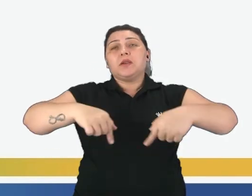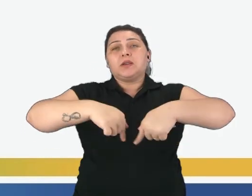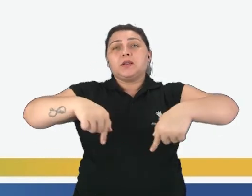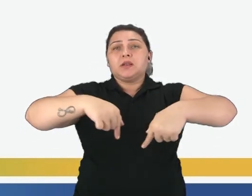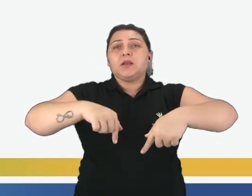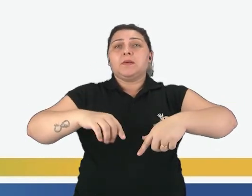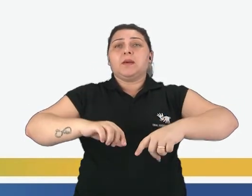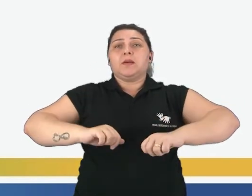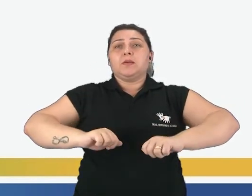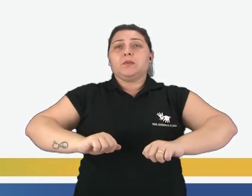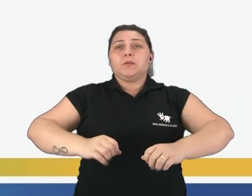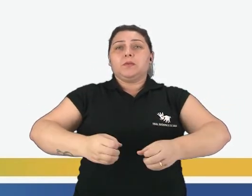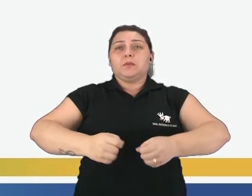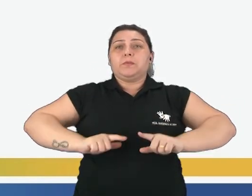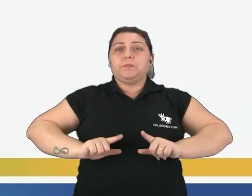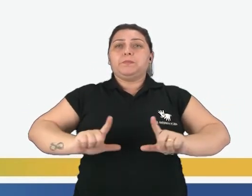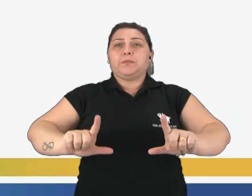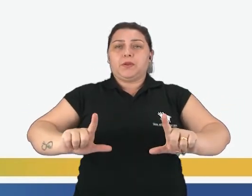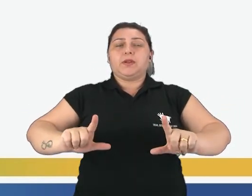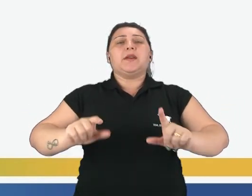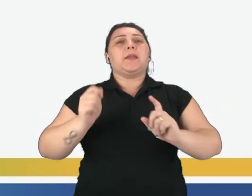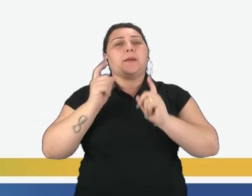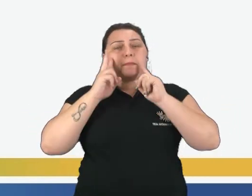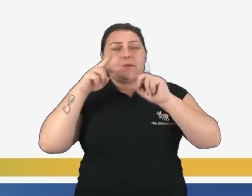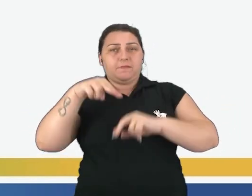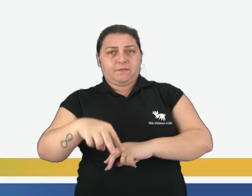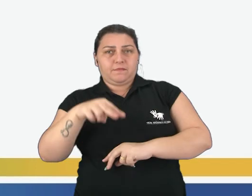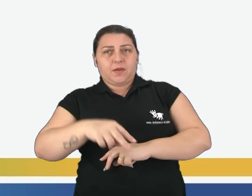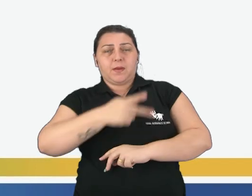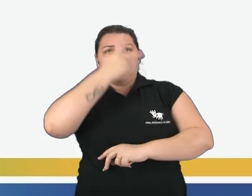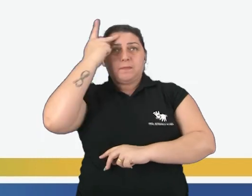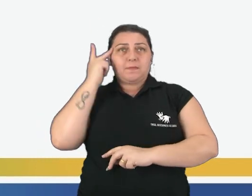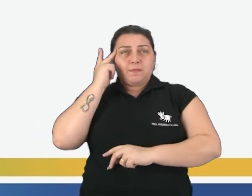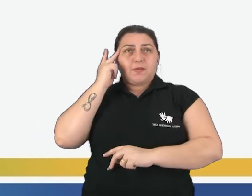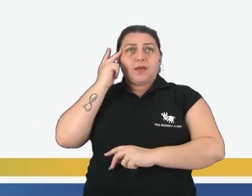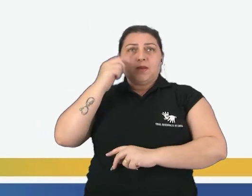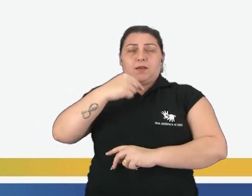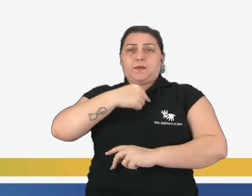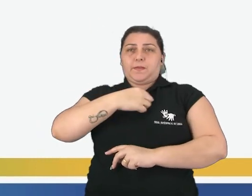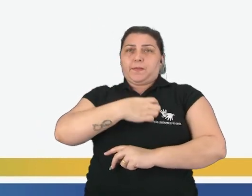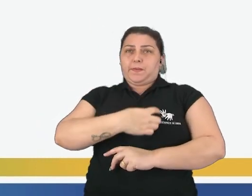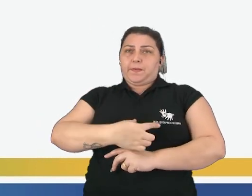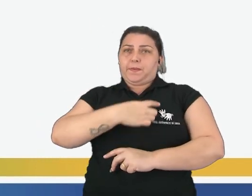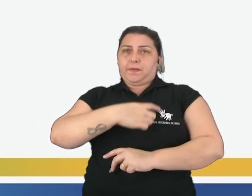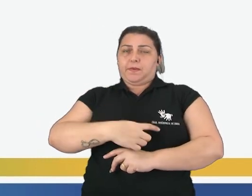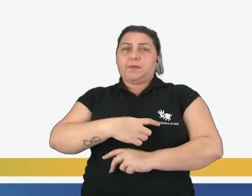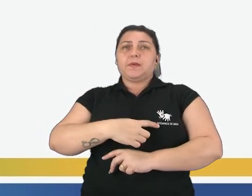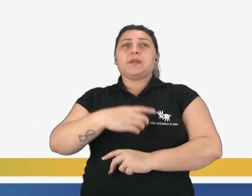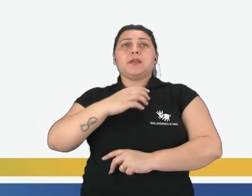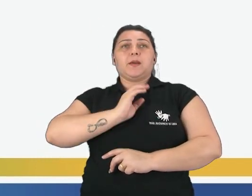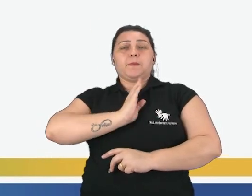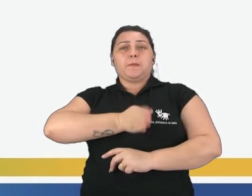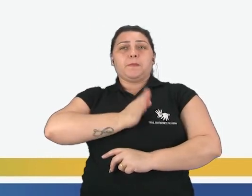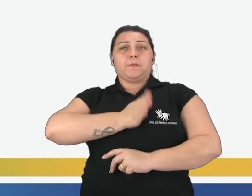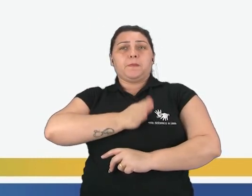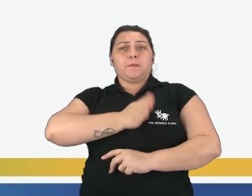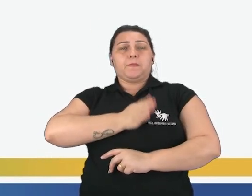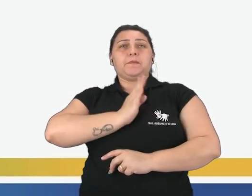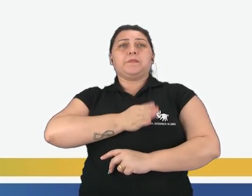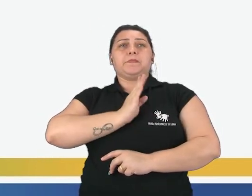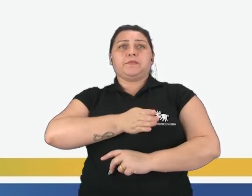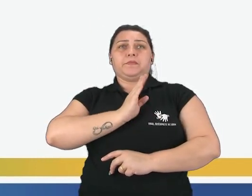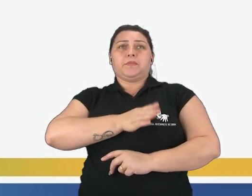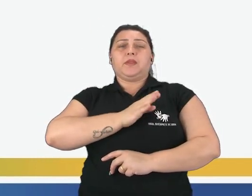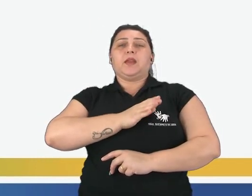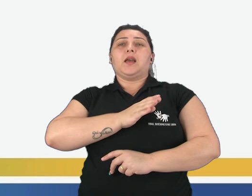raio-x do outro lado ali é um marca-passo, né? Dá para ver um raio-x ali de uma pessoa com um negócio no peito. Para manter o coração batendo, pessoal. Funciona ali com